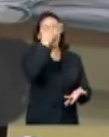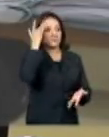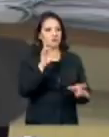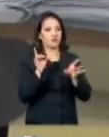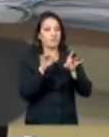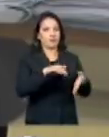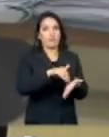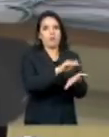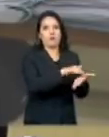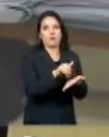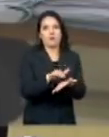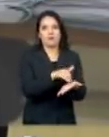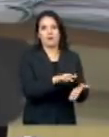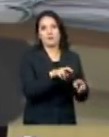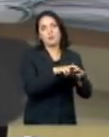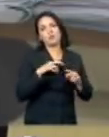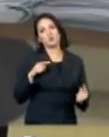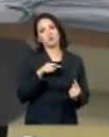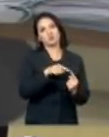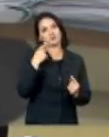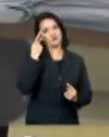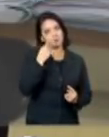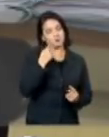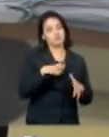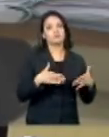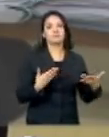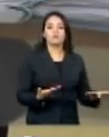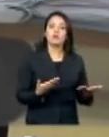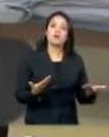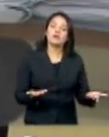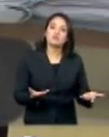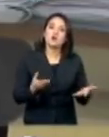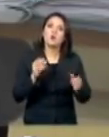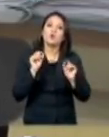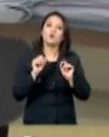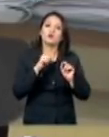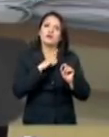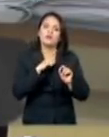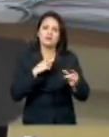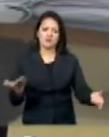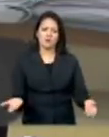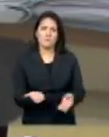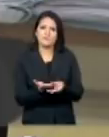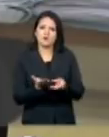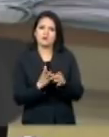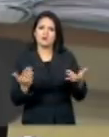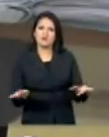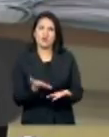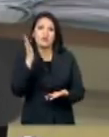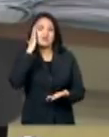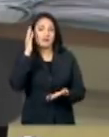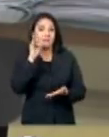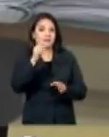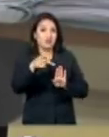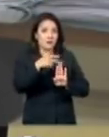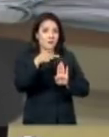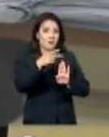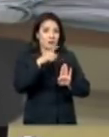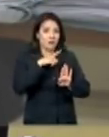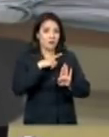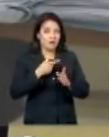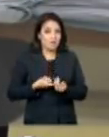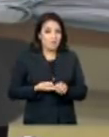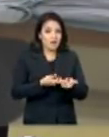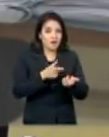nessa conjuntura uma das questões constitucionais de batidas no peito e exibir em saber se a portaria de anistia do ministério